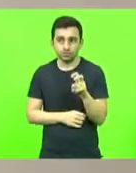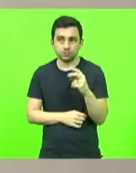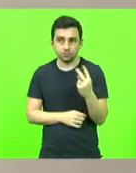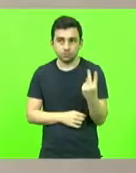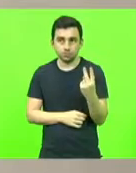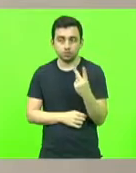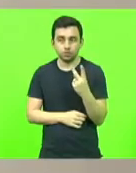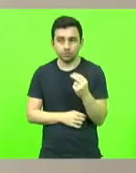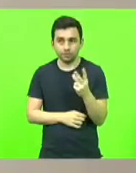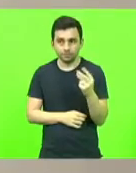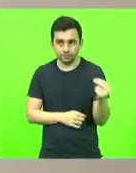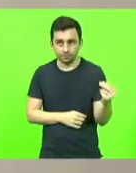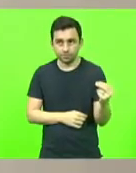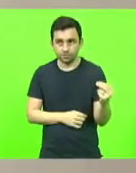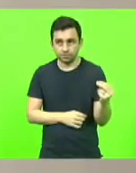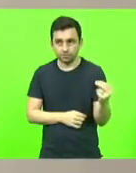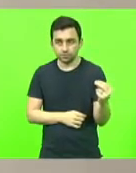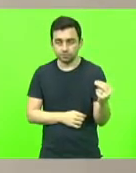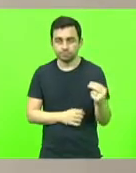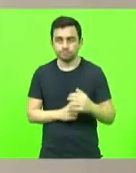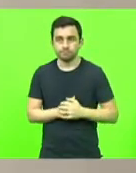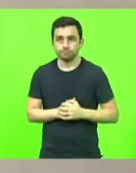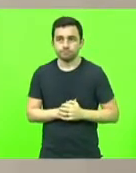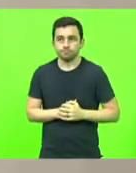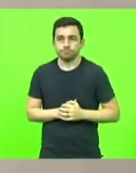252/2020, deputado Maurício Scudillac.